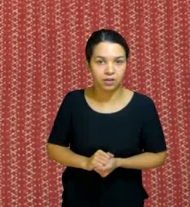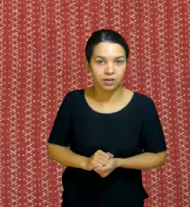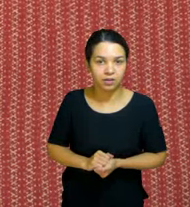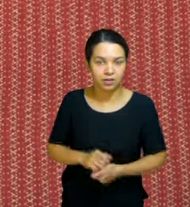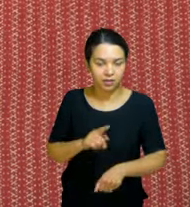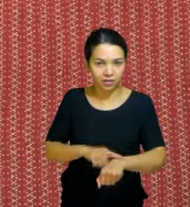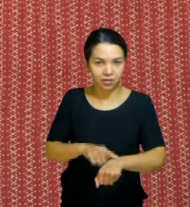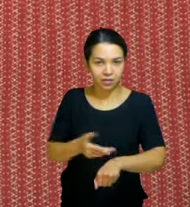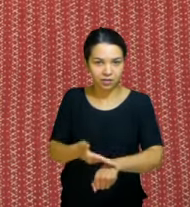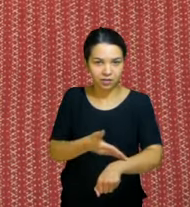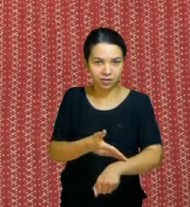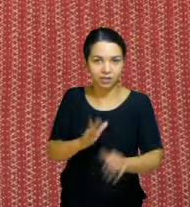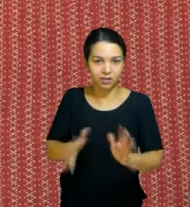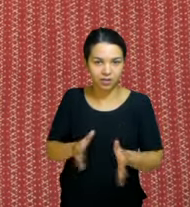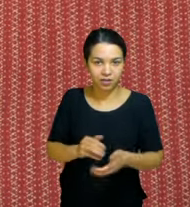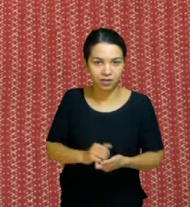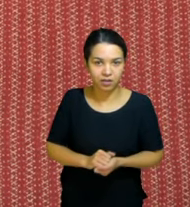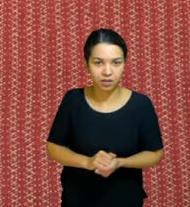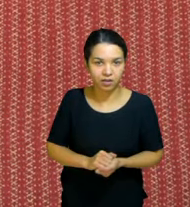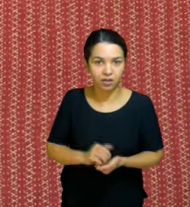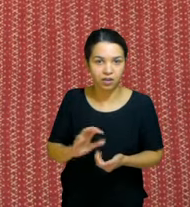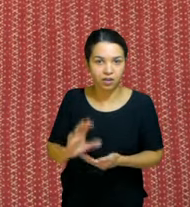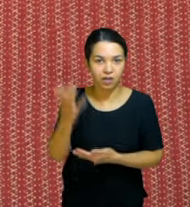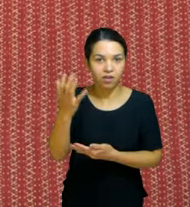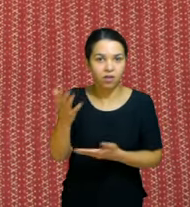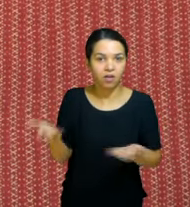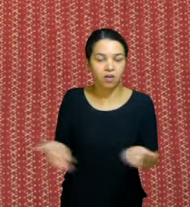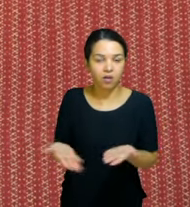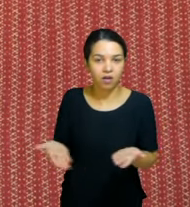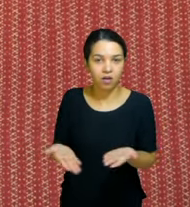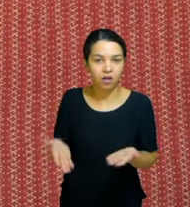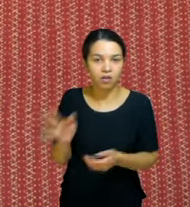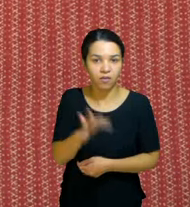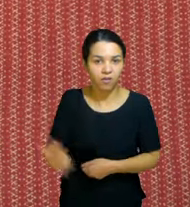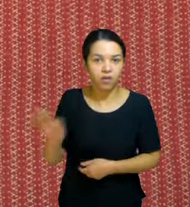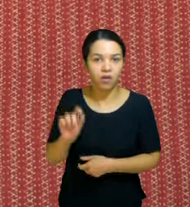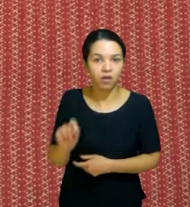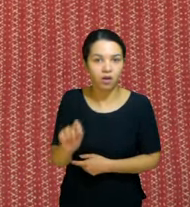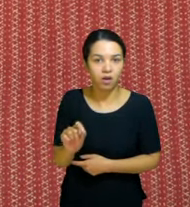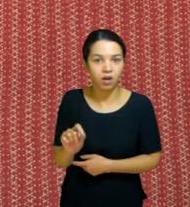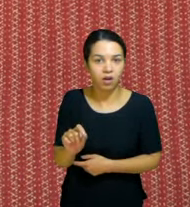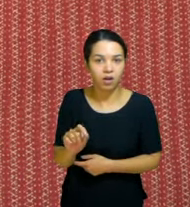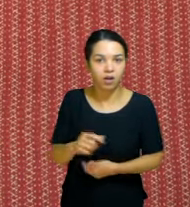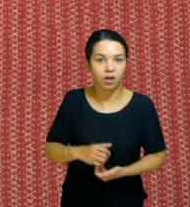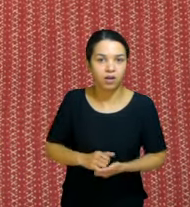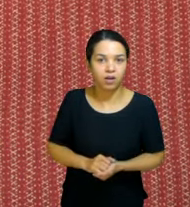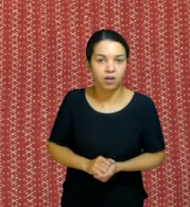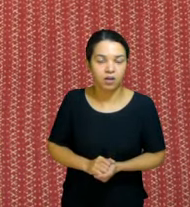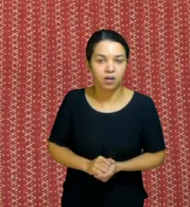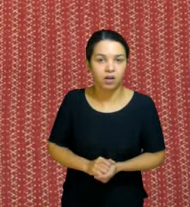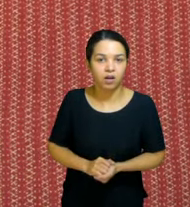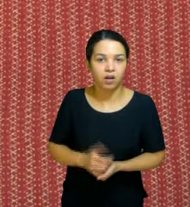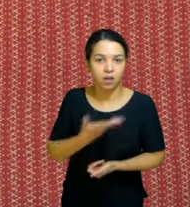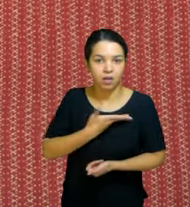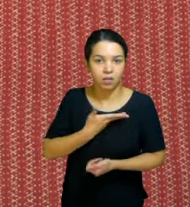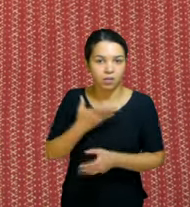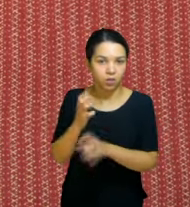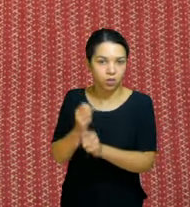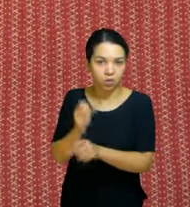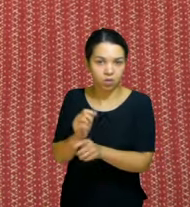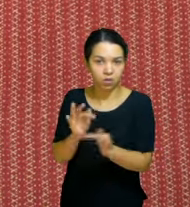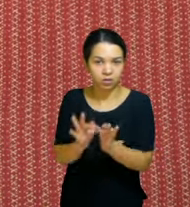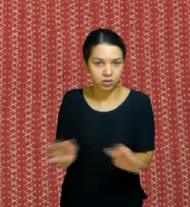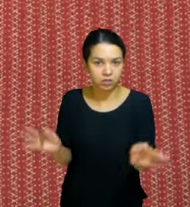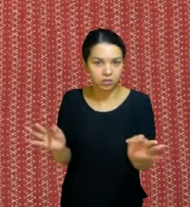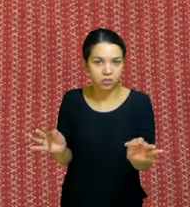ainda. O que ocorre hoje dentro da federação é o seguinte, uma continha simples que um amigo meu fez, que vinha